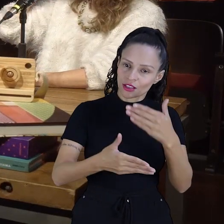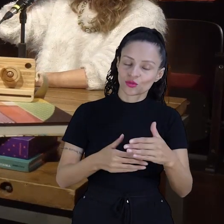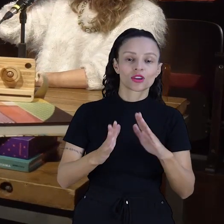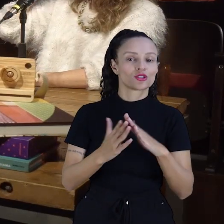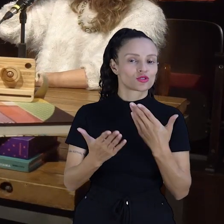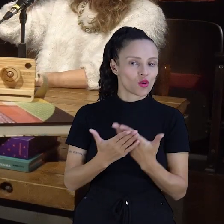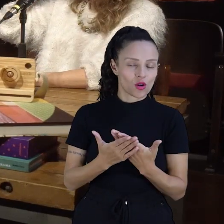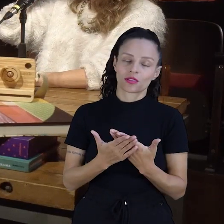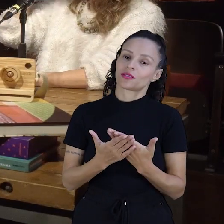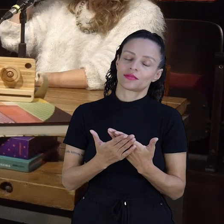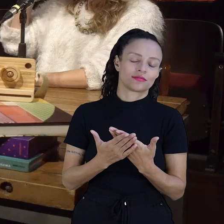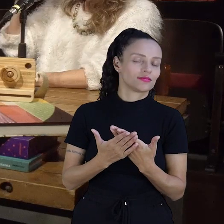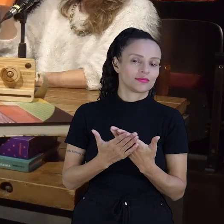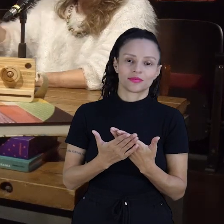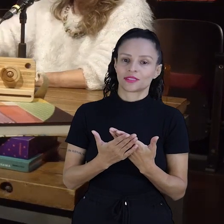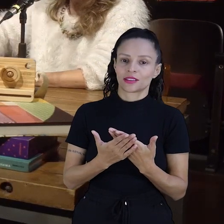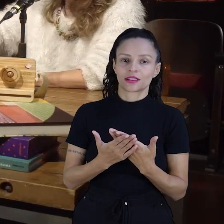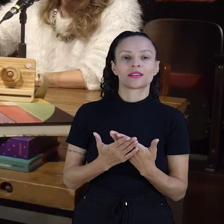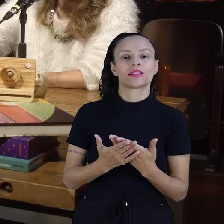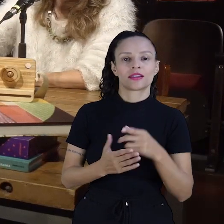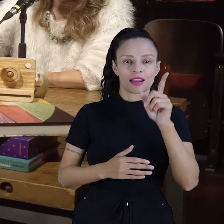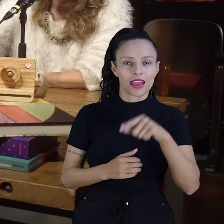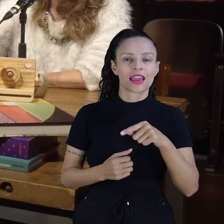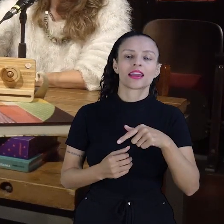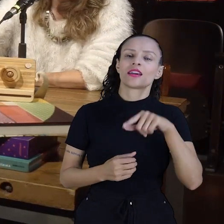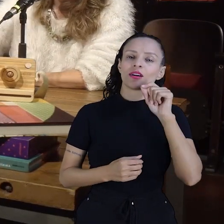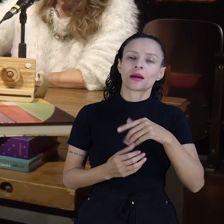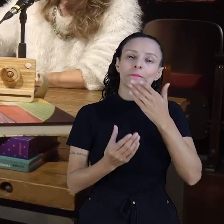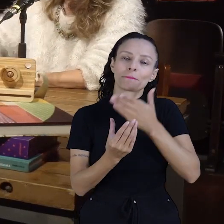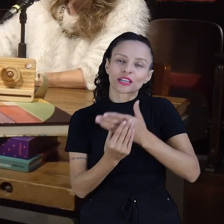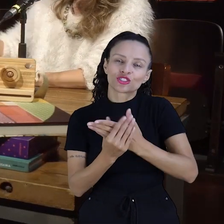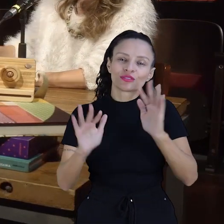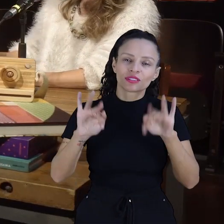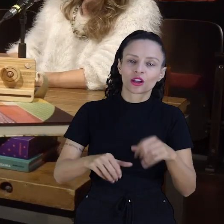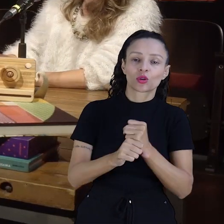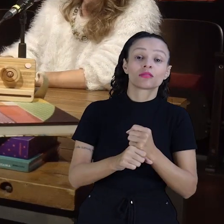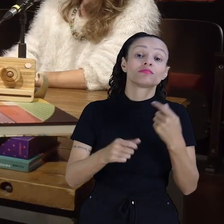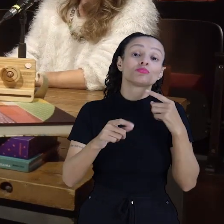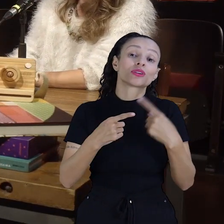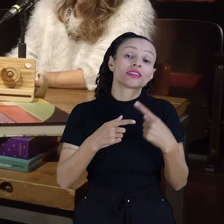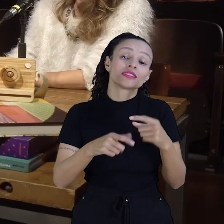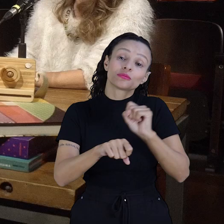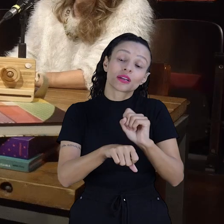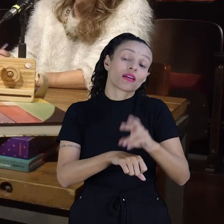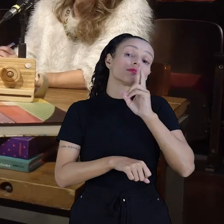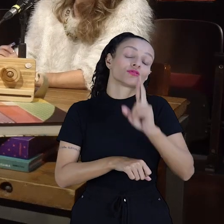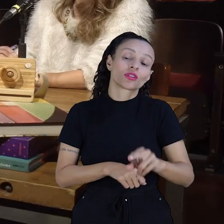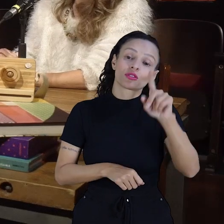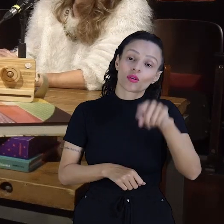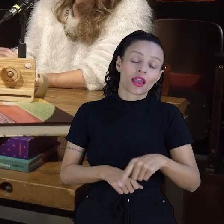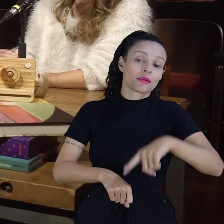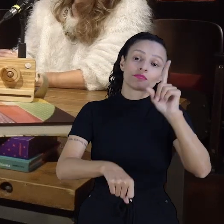processos. Que a escola não espere a pastinha final de ano. Um resultado. Porque não temos. Nossos resultados,